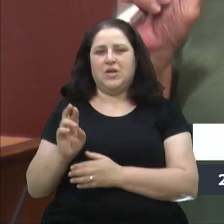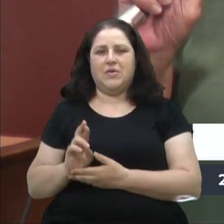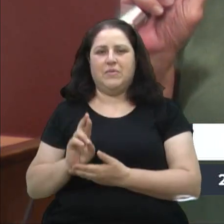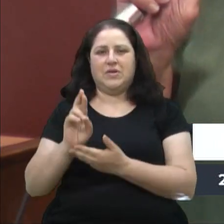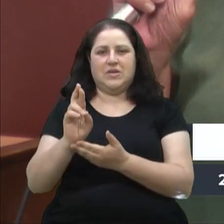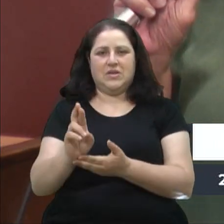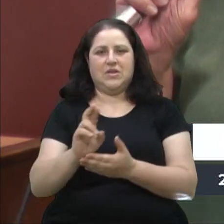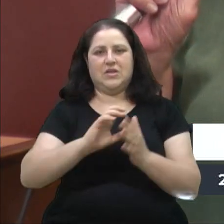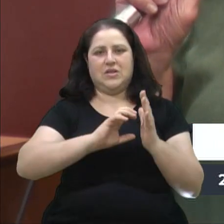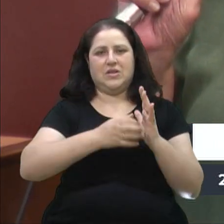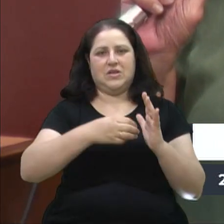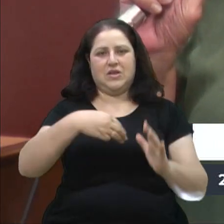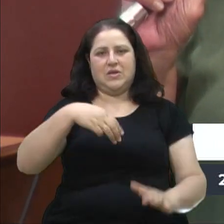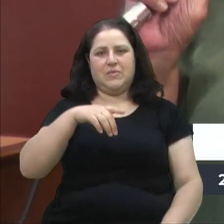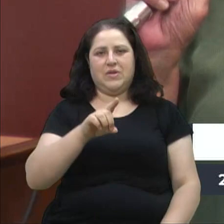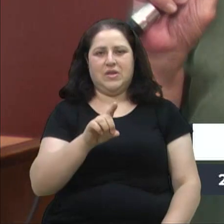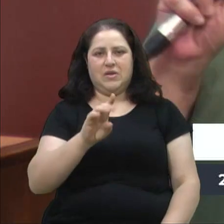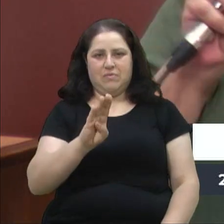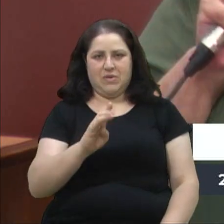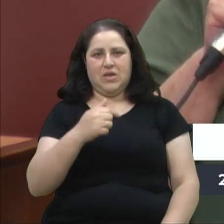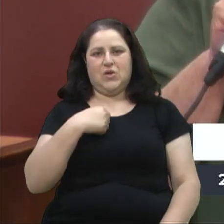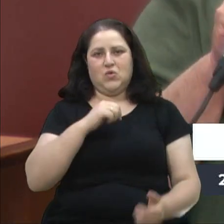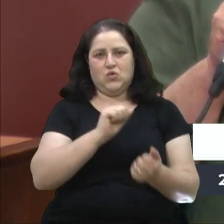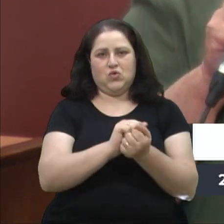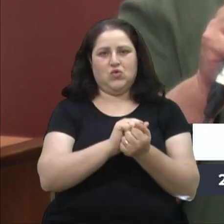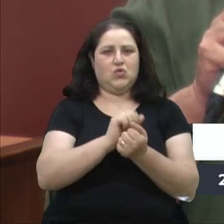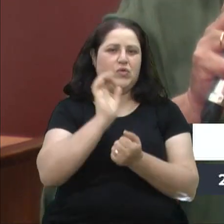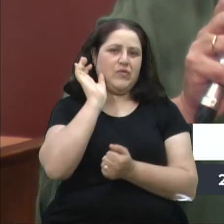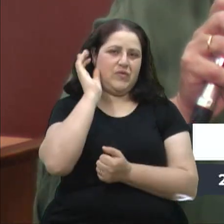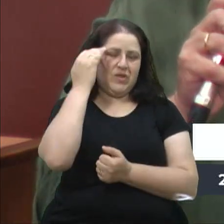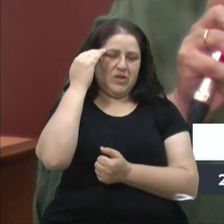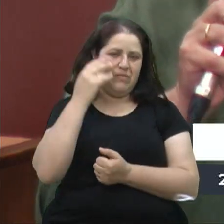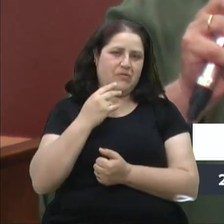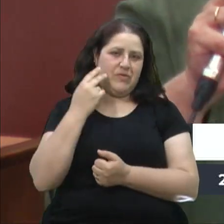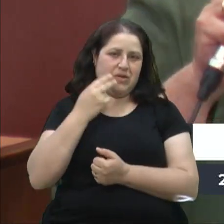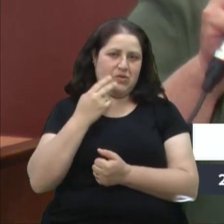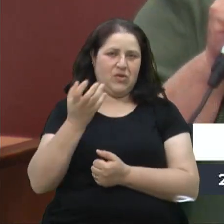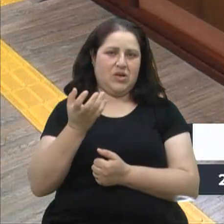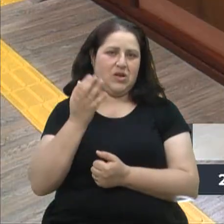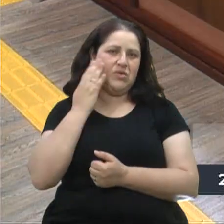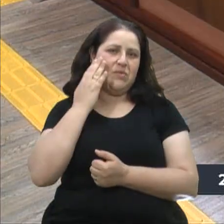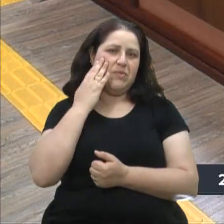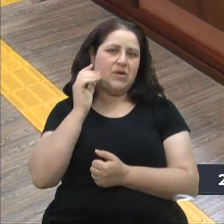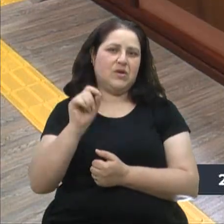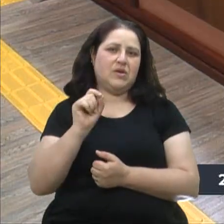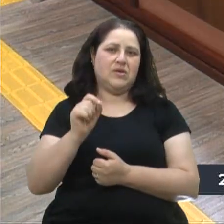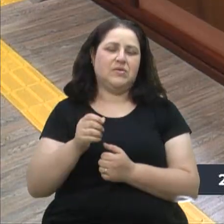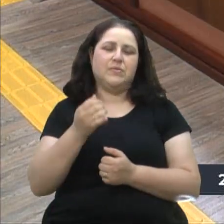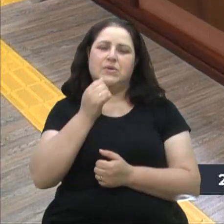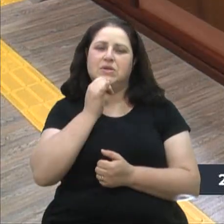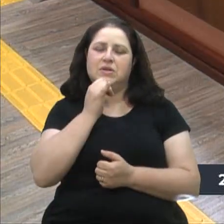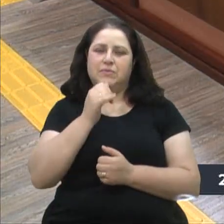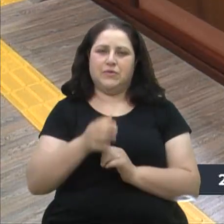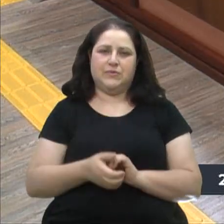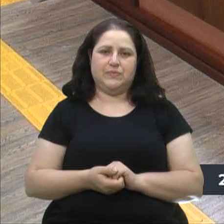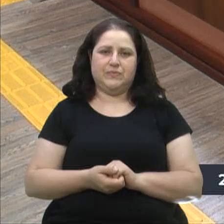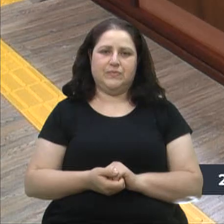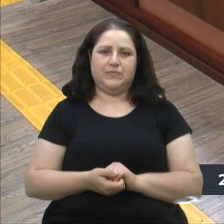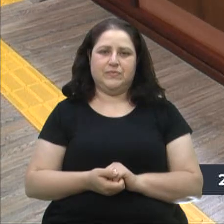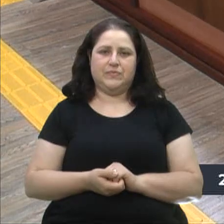da bancada do MDB, eu e vereador Felipe, eu gostaria, sim, de saber, por exemplo, esses